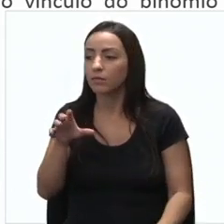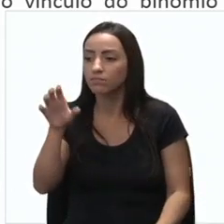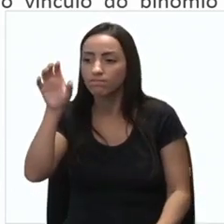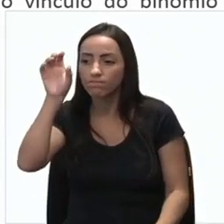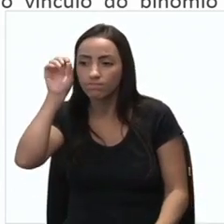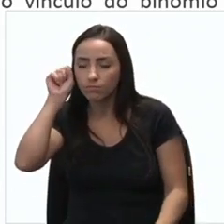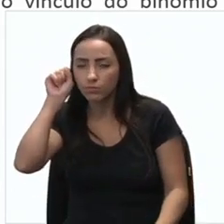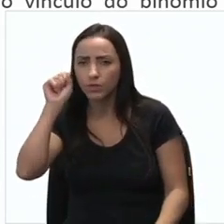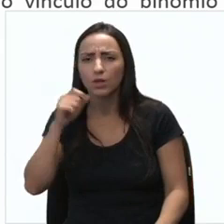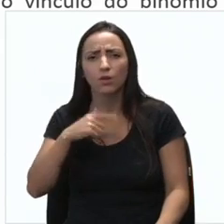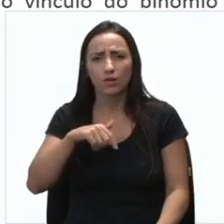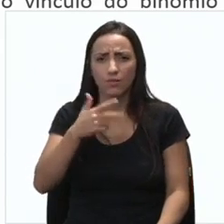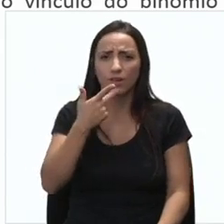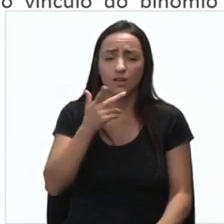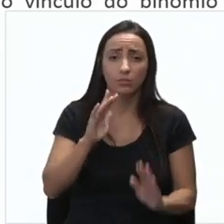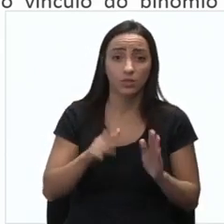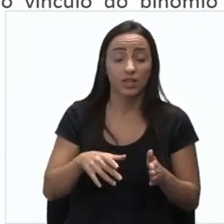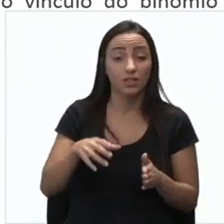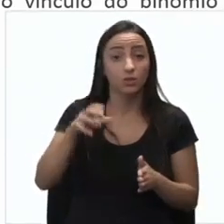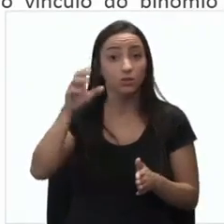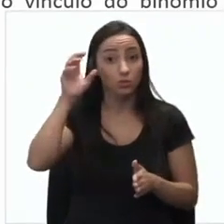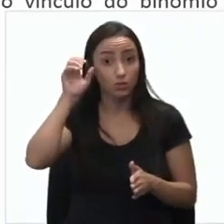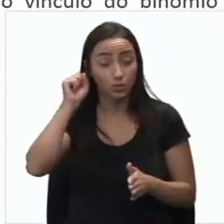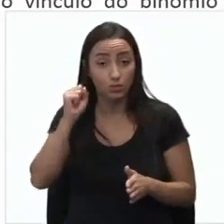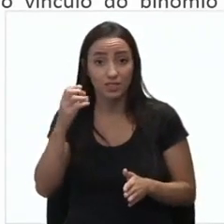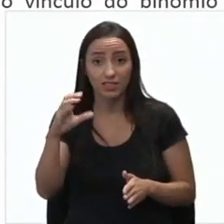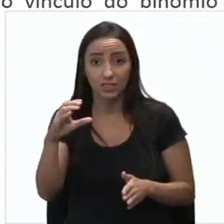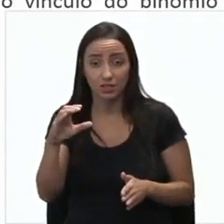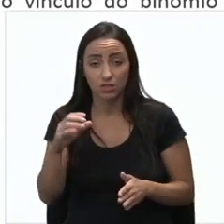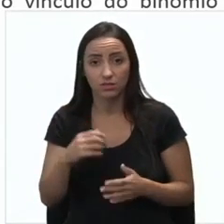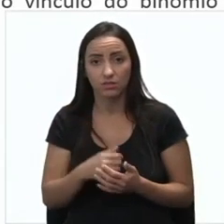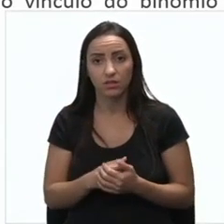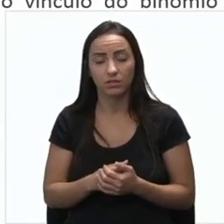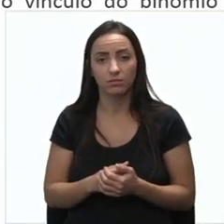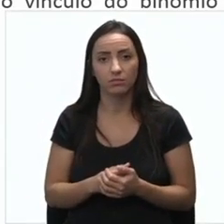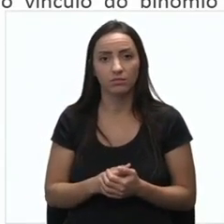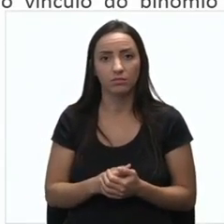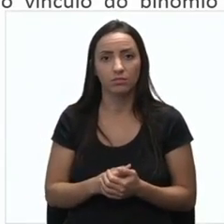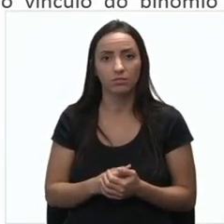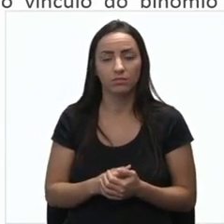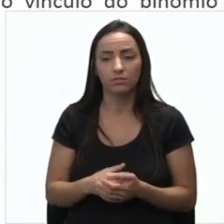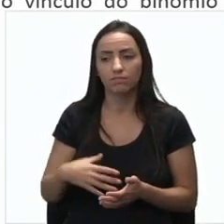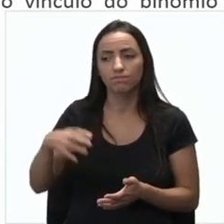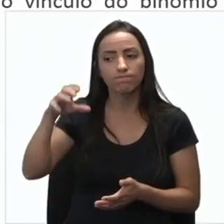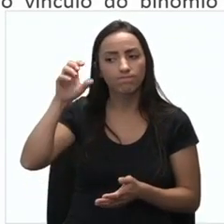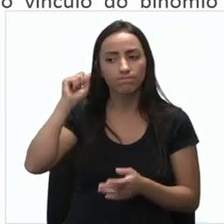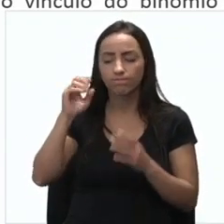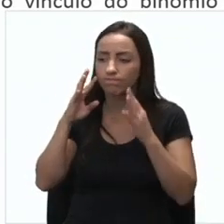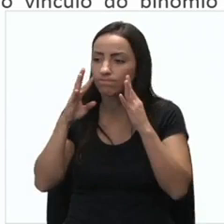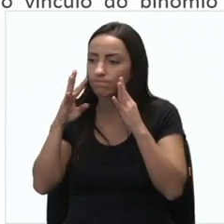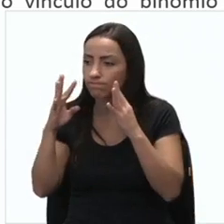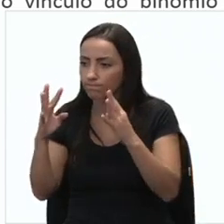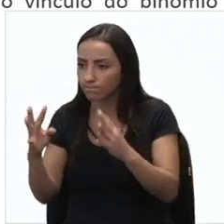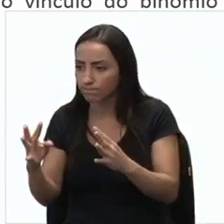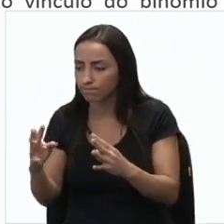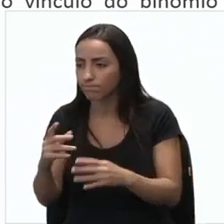que nós já falamos, a escuta científica, né? Aquela escuta atenta